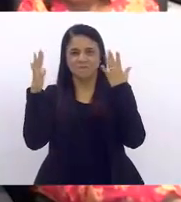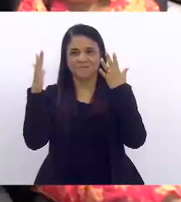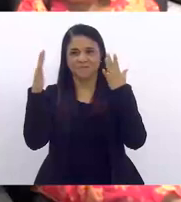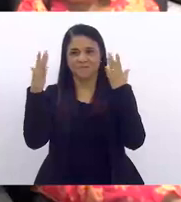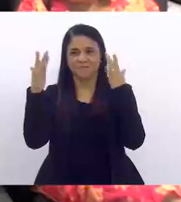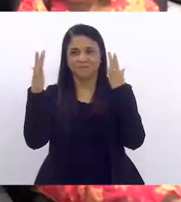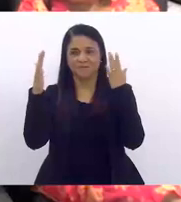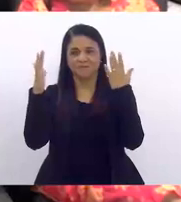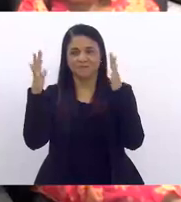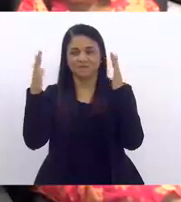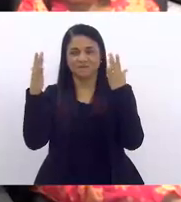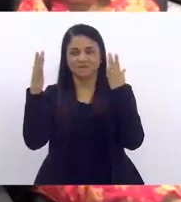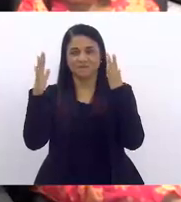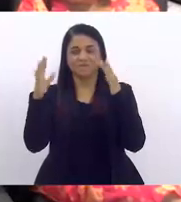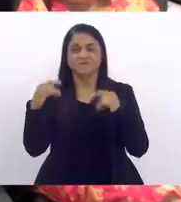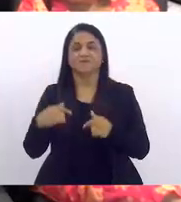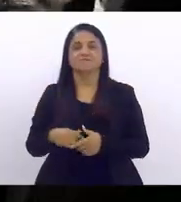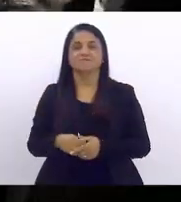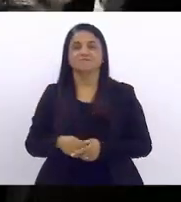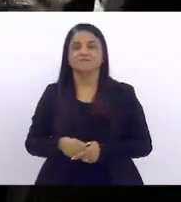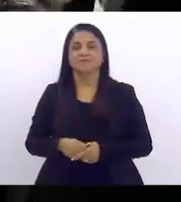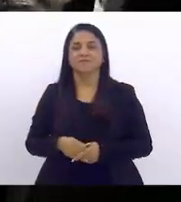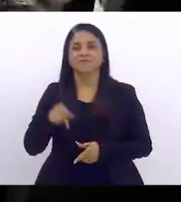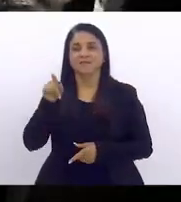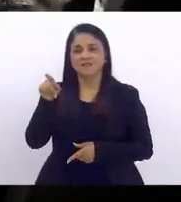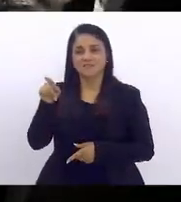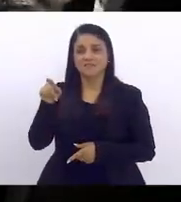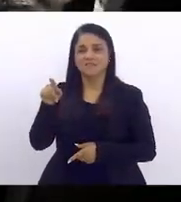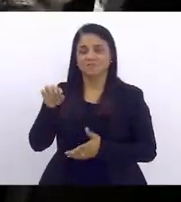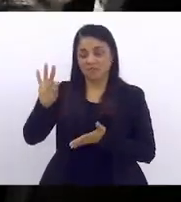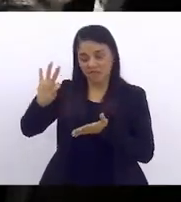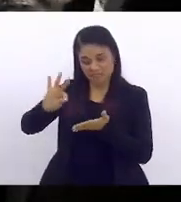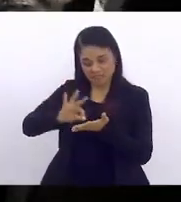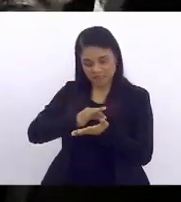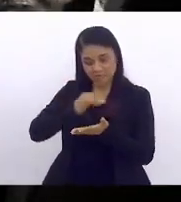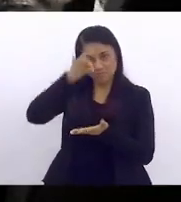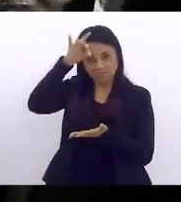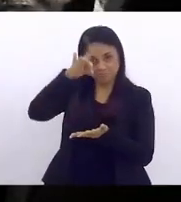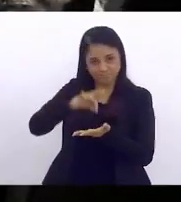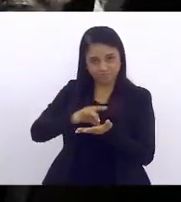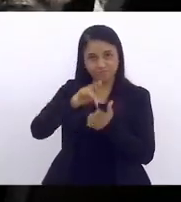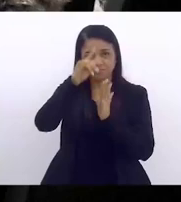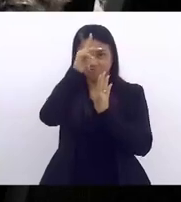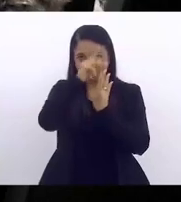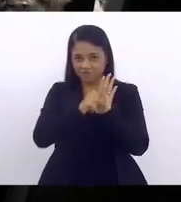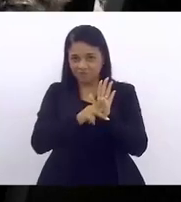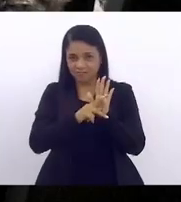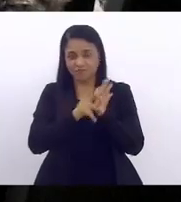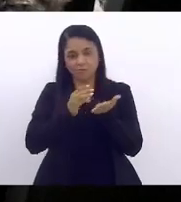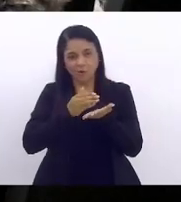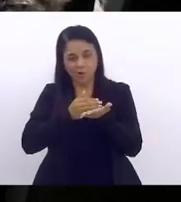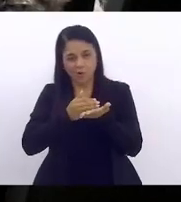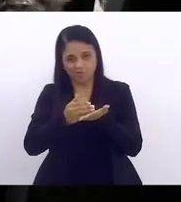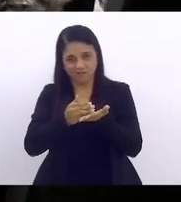E aqui fomos nós fazendo a assinatura oficial do projeto para início dele.